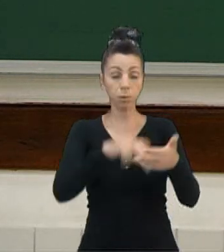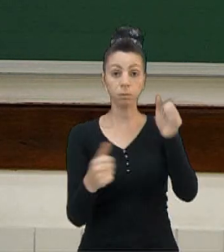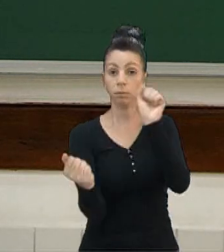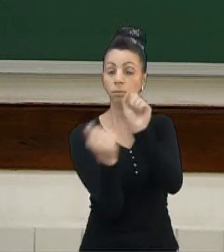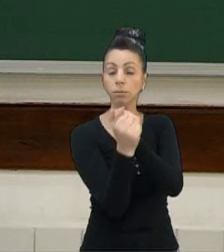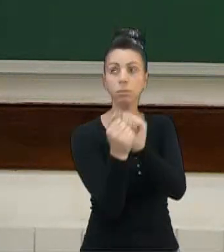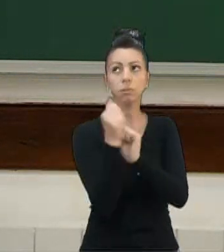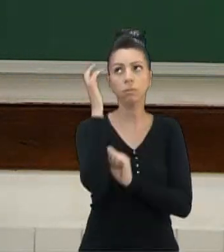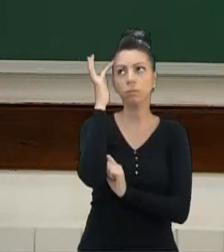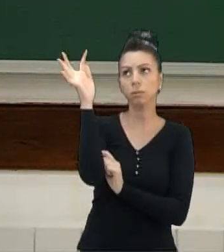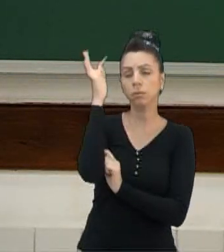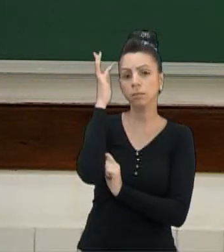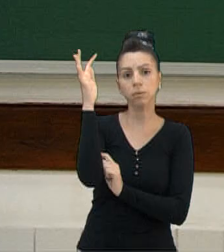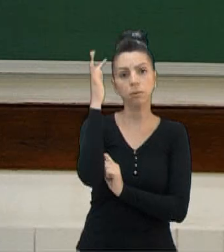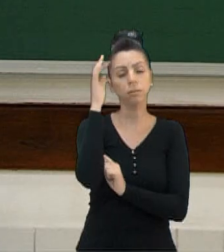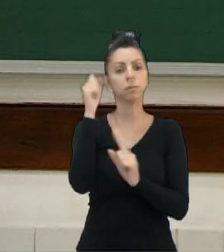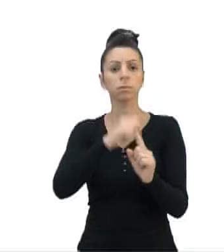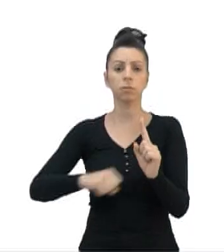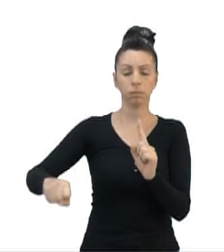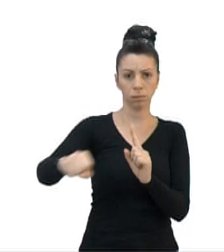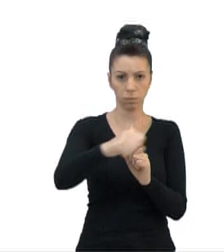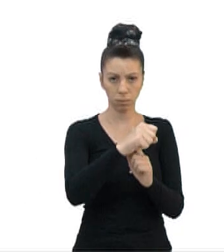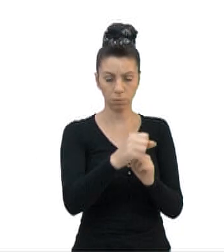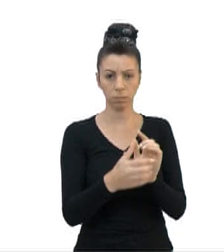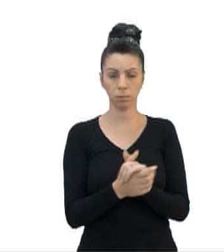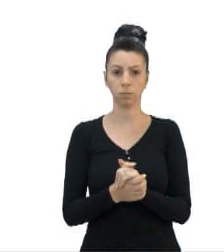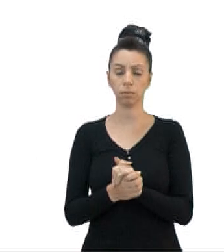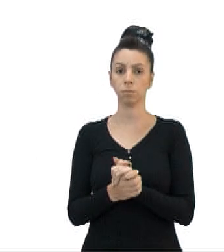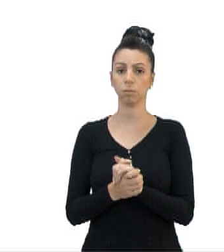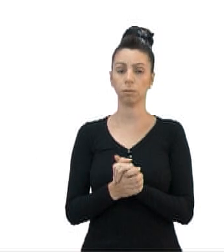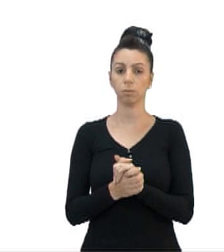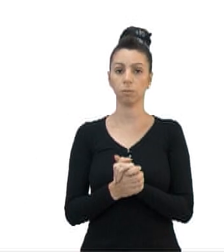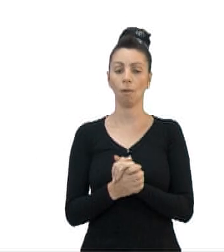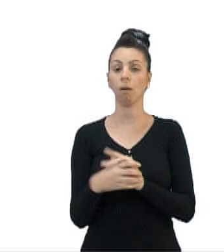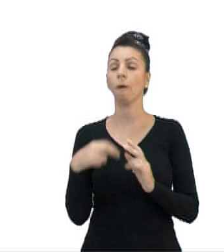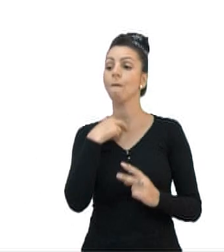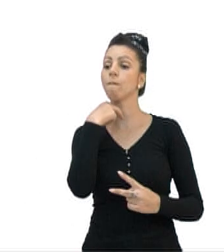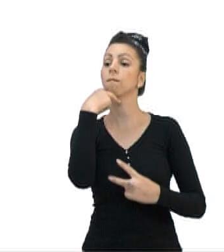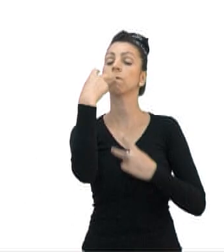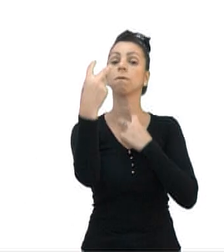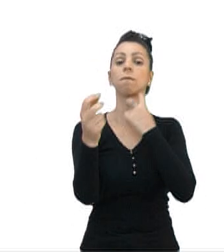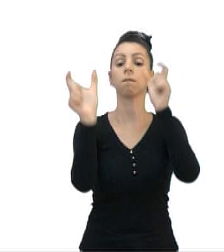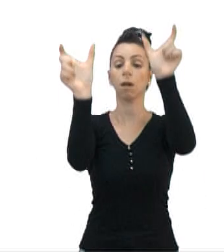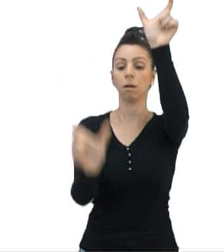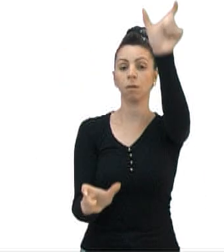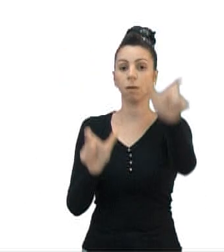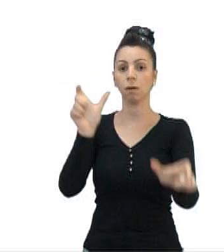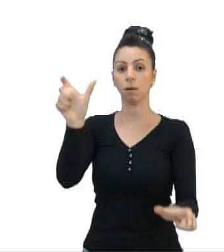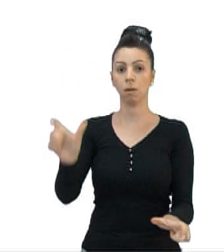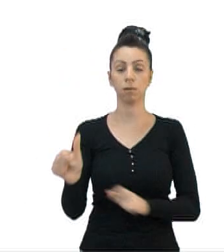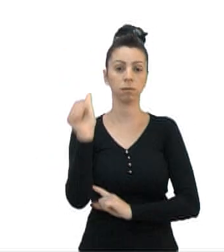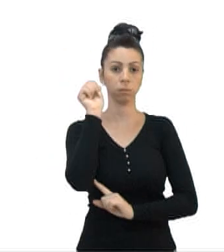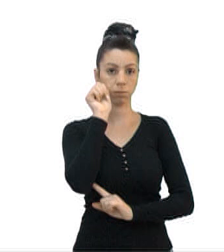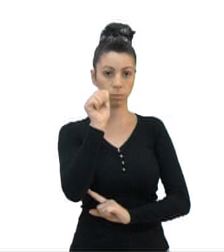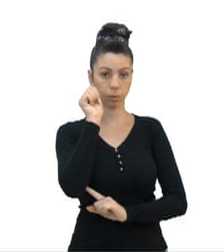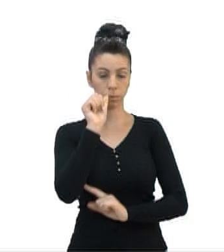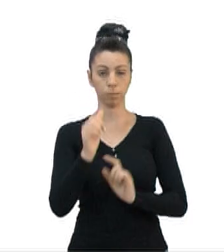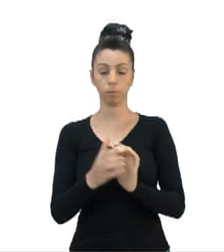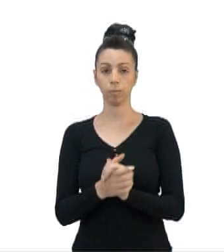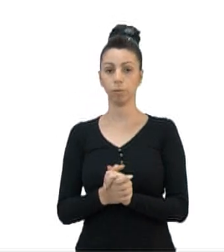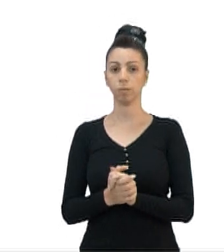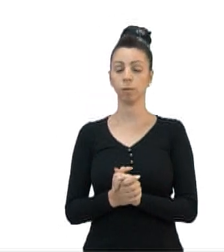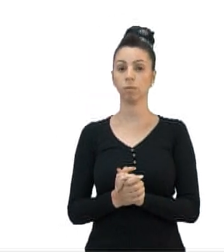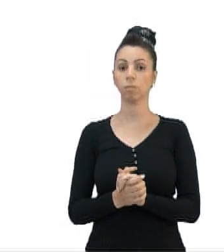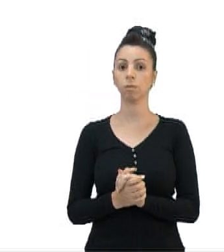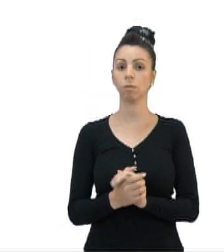a Conceição Evaristo está trazendo para a gente. Vozes mulheres. Acompanha comigo aí, tá certo? Vamos lá. A